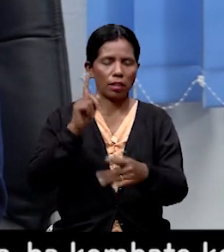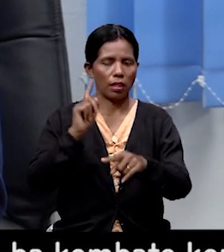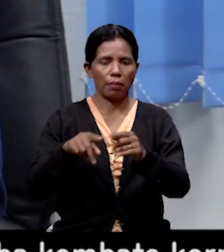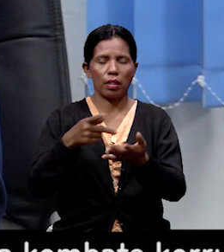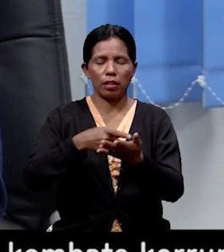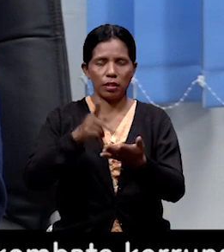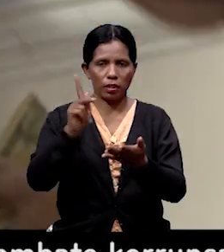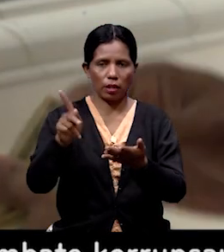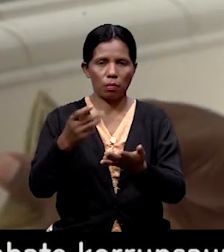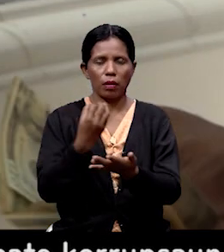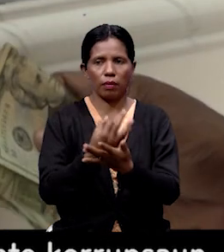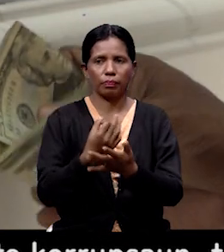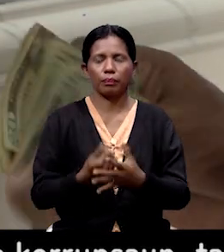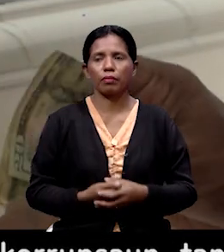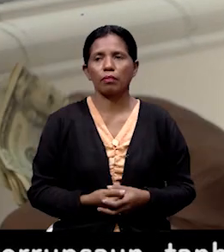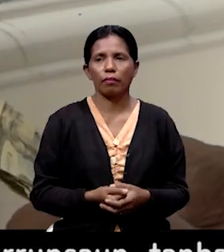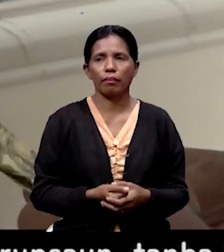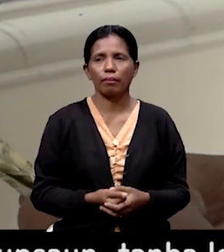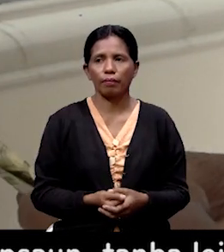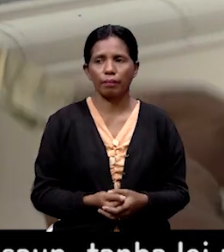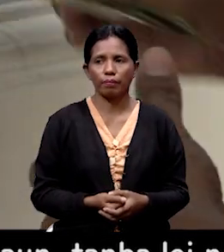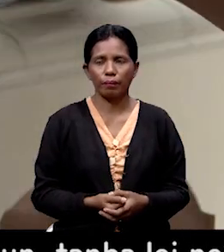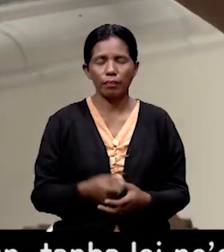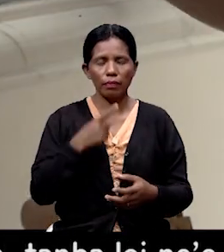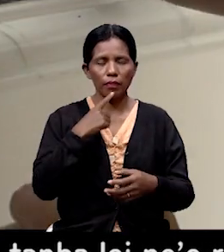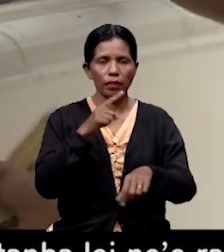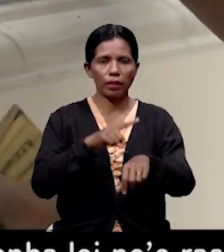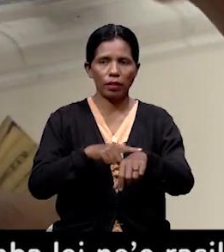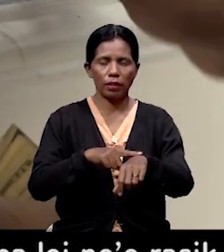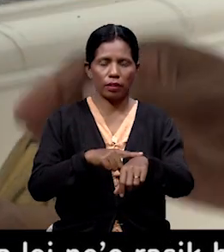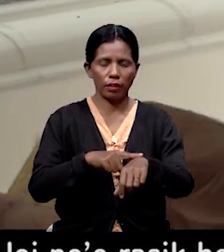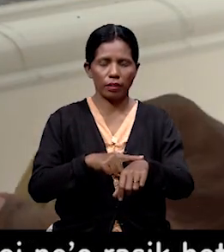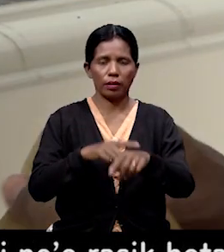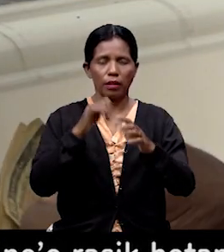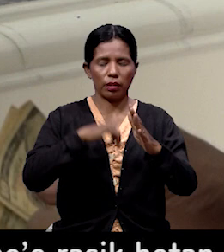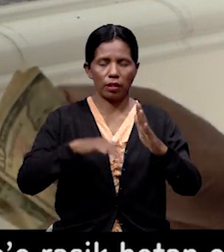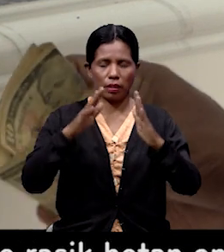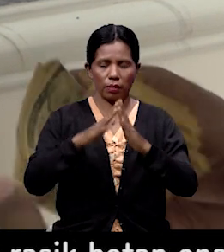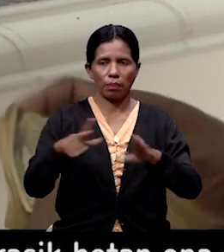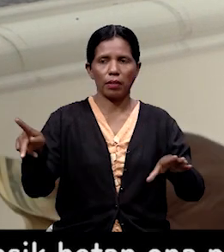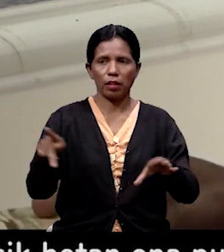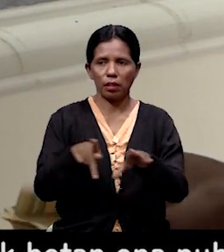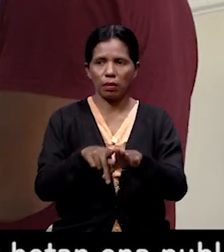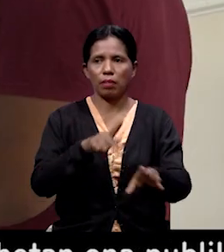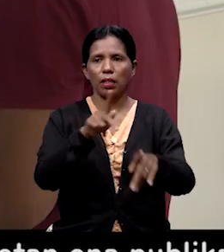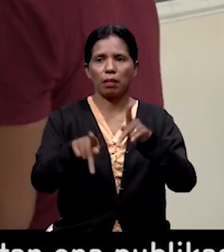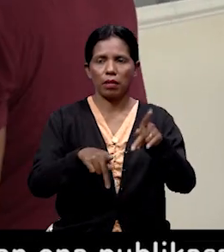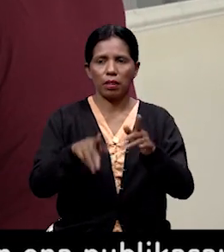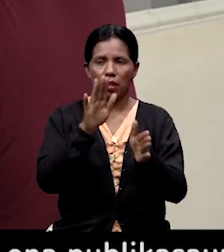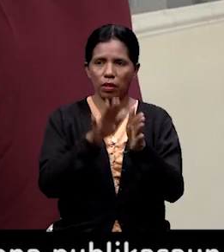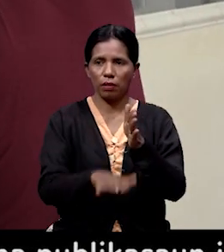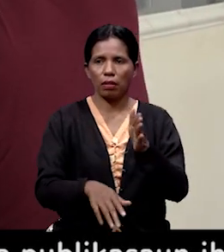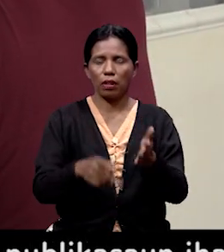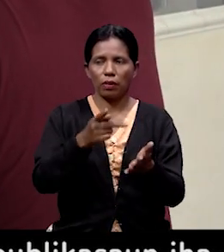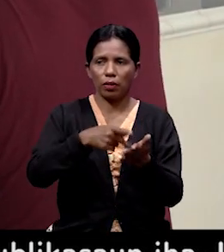principal ka osainan. Angelo explica durante confinamento obrigatório implica mos ba participação cliente sira menos atu